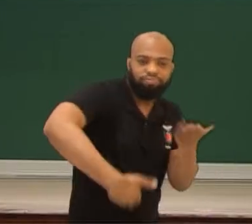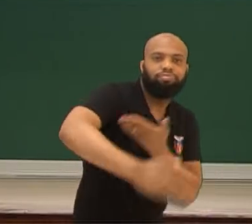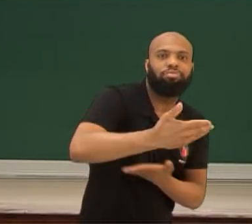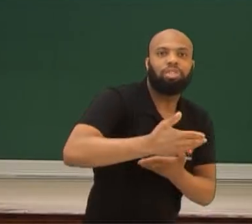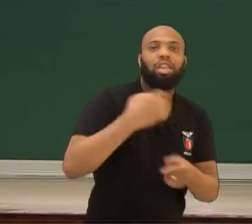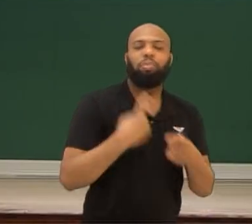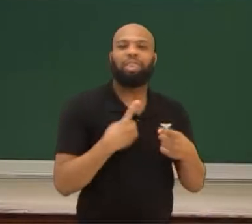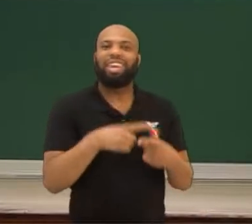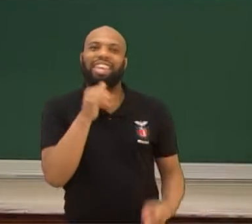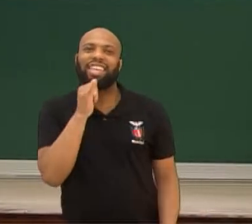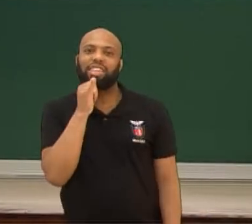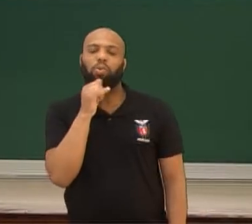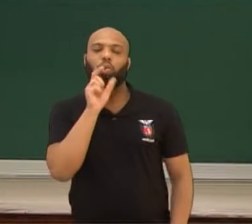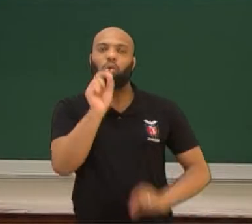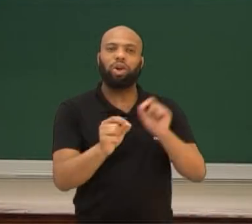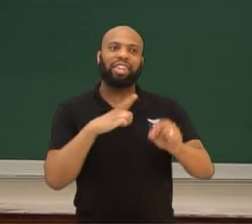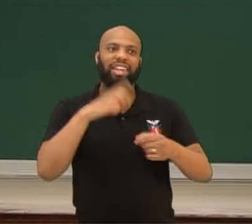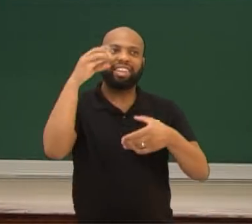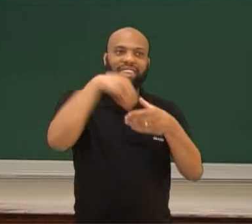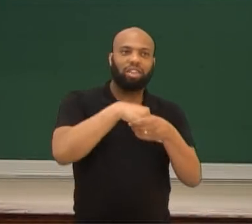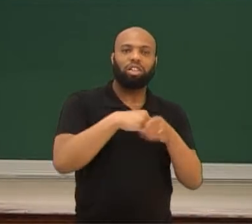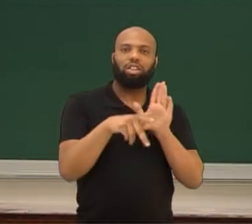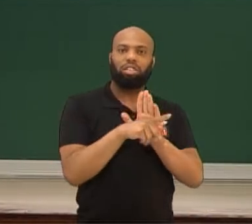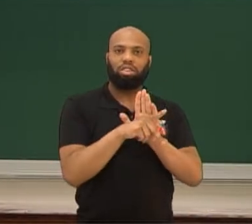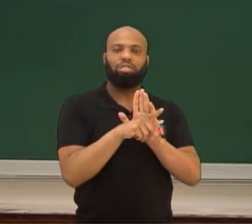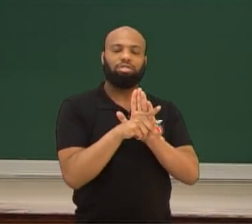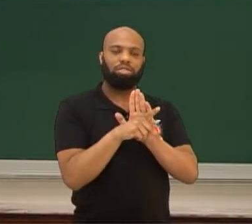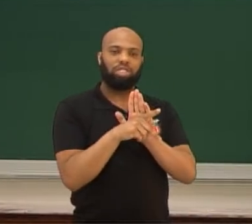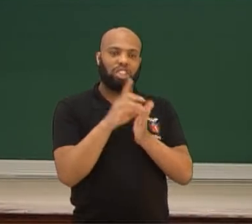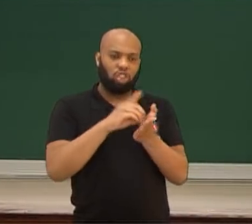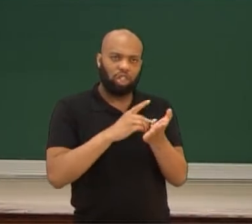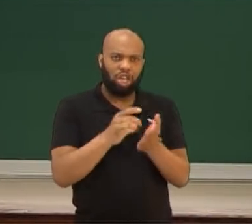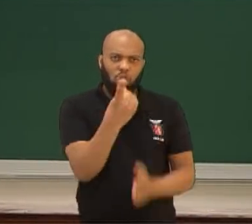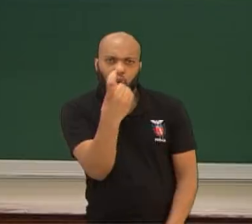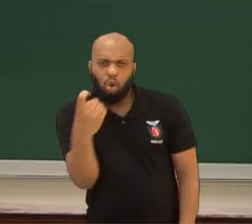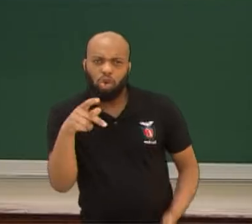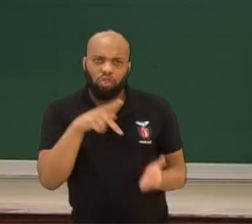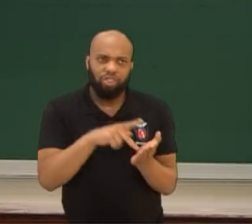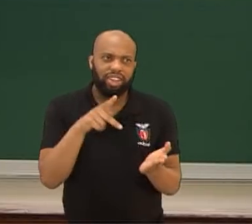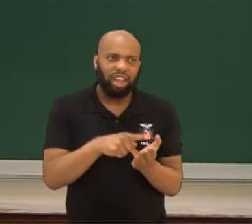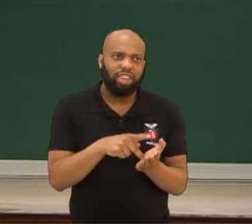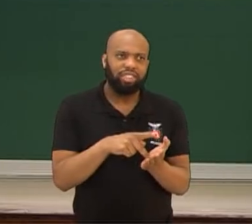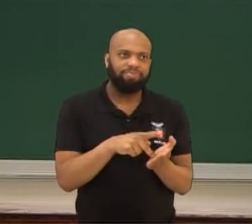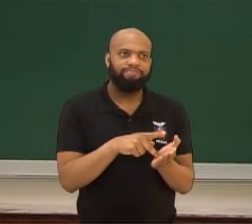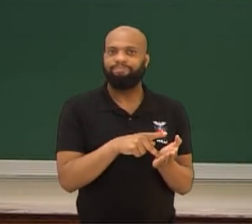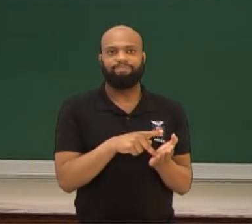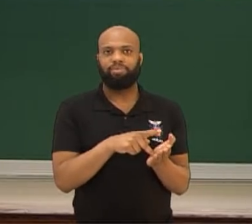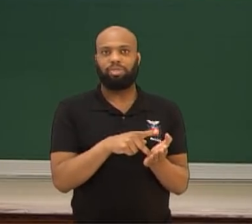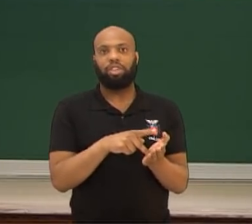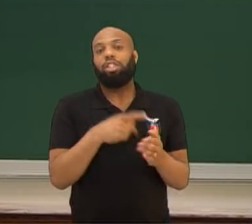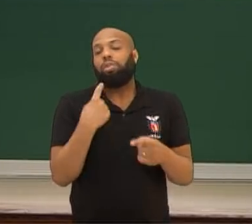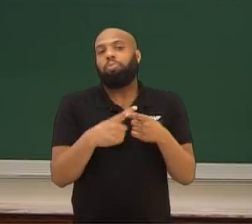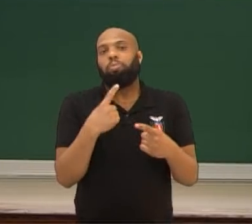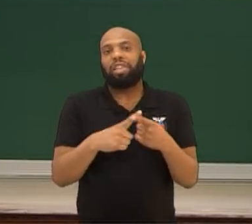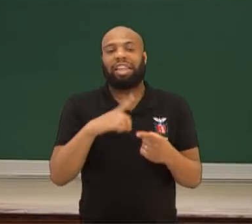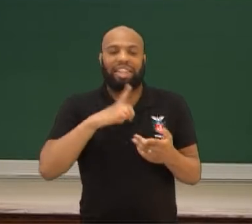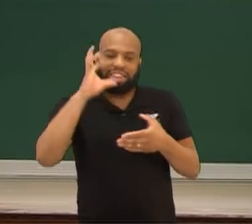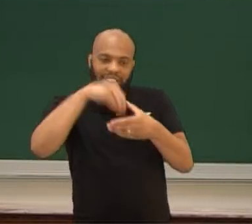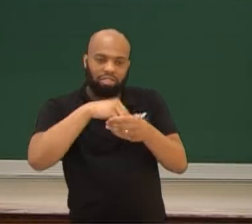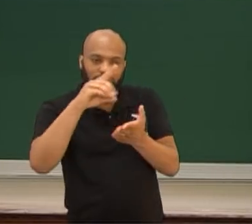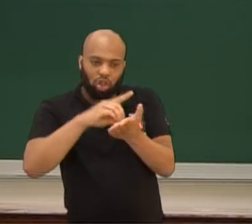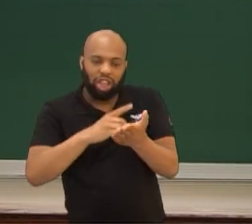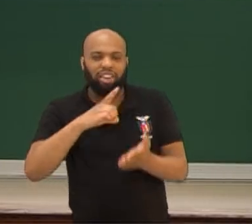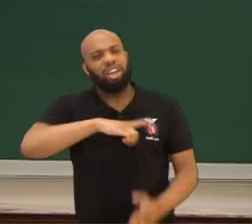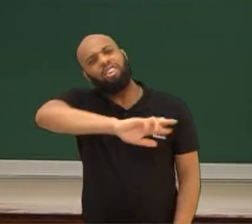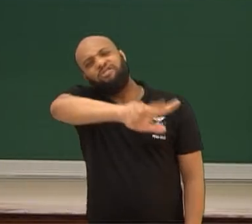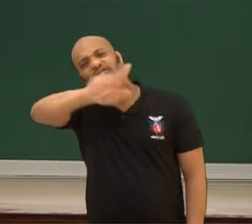lá no dicionário, né, agora, de repente, seja a única opção verdadeira, né? Lembra que no dicionário a gente tem várias definições para uma